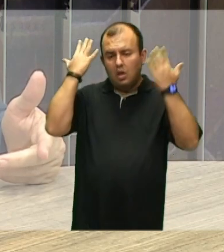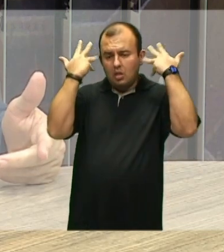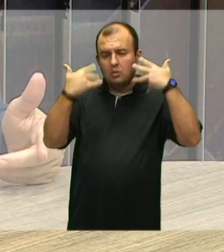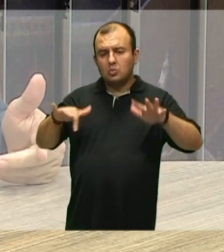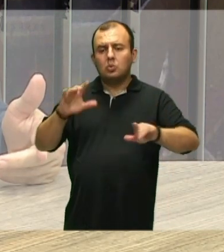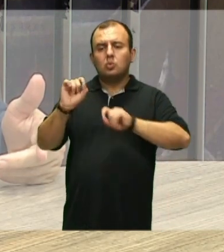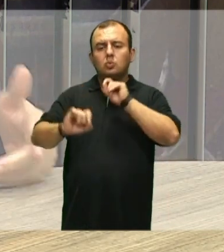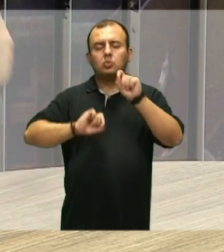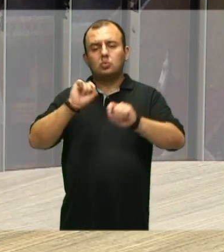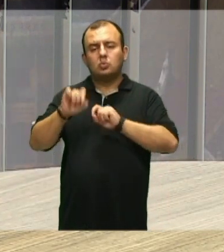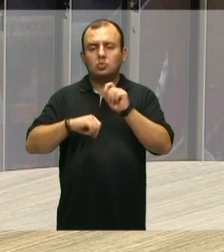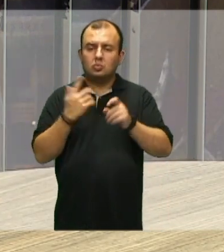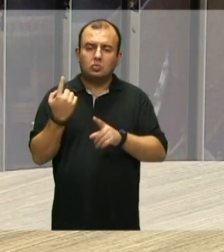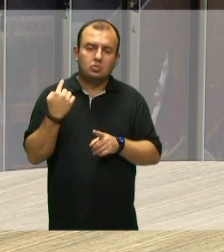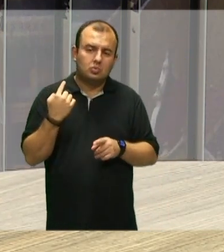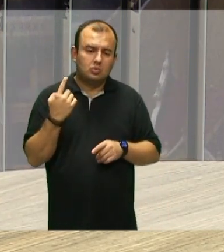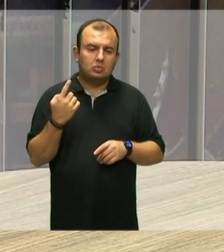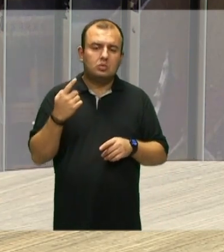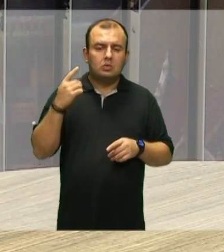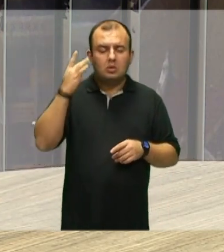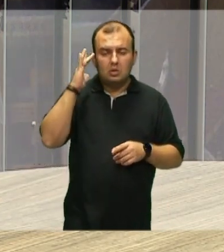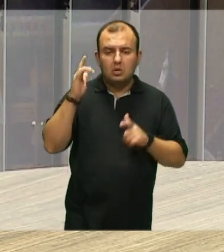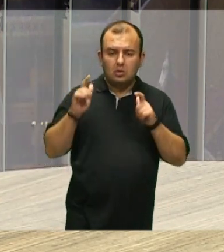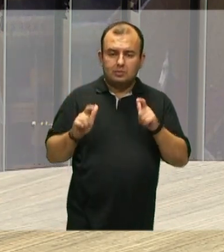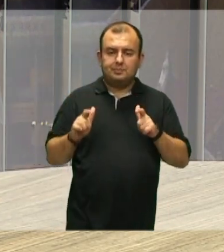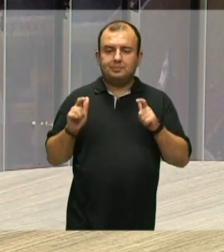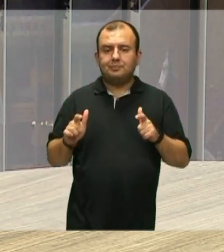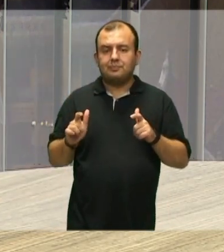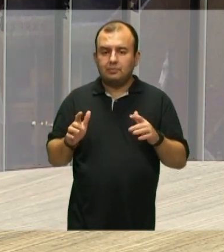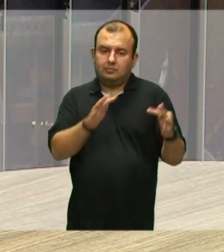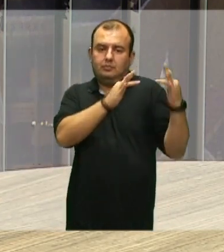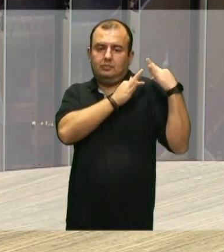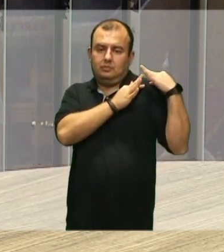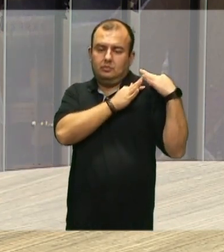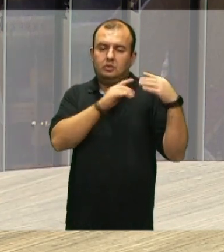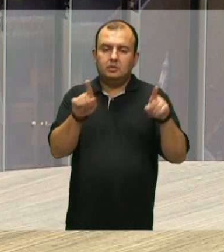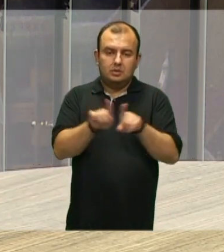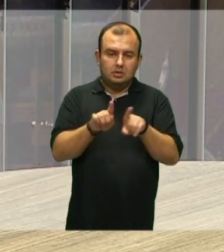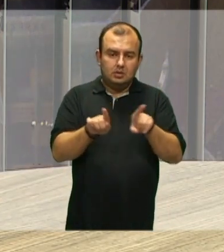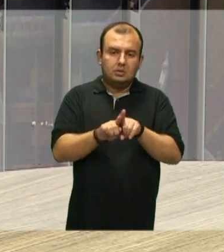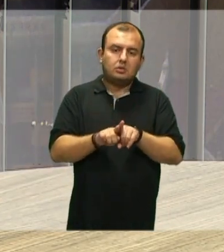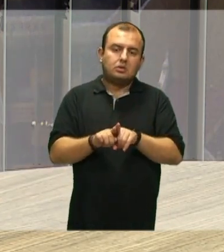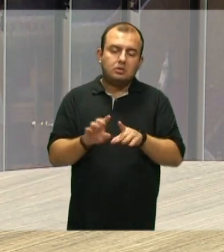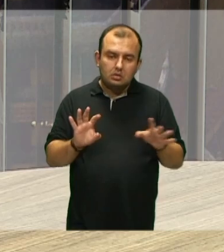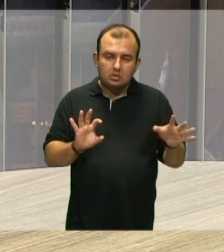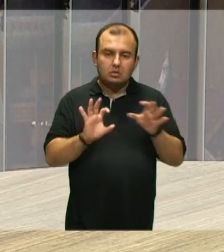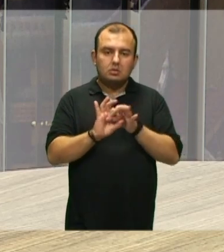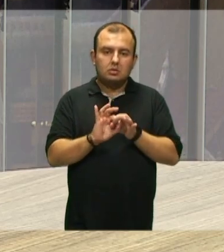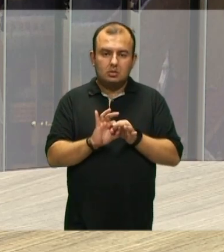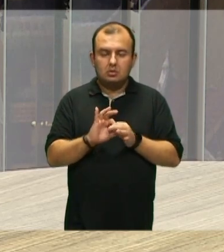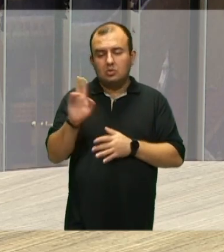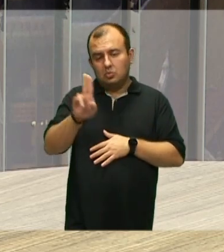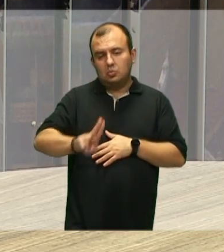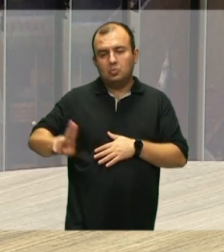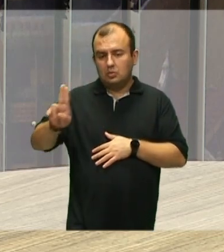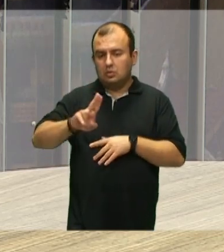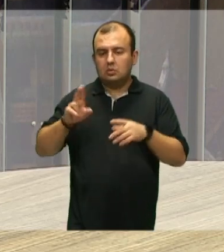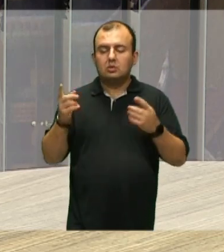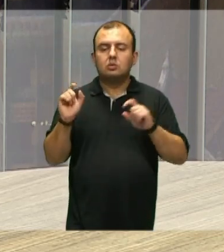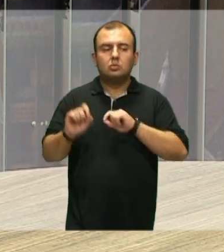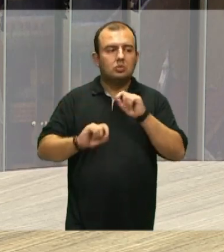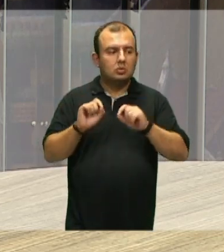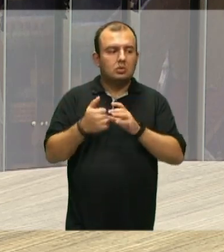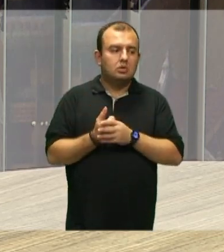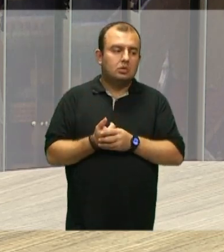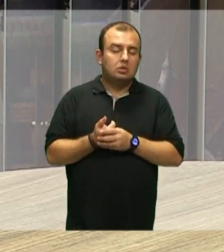naturalmente, eu acho que é porque ela está num lugar que, assim, a função, ela está muito associada a essa questão do utilitário, né?